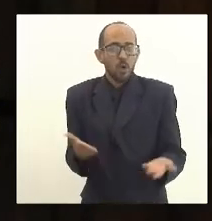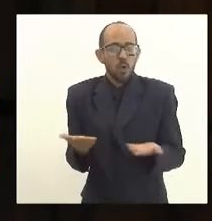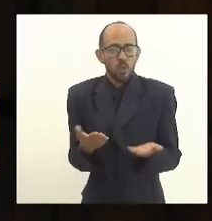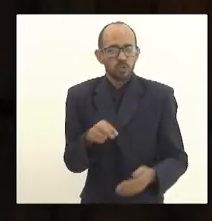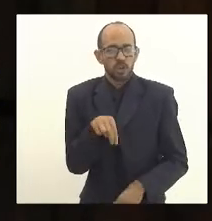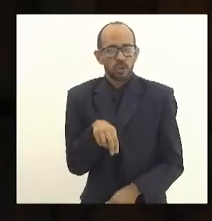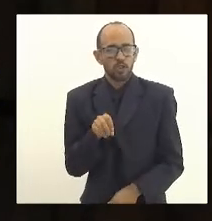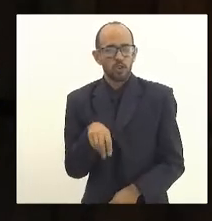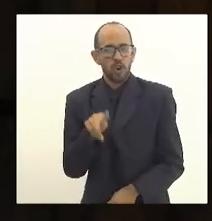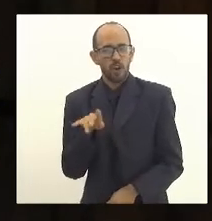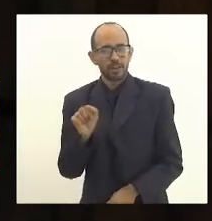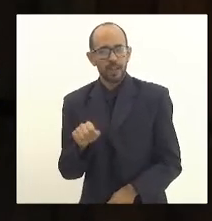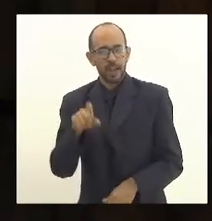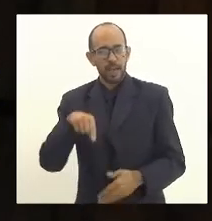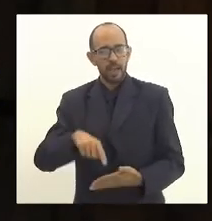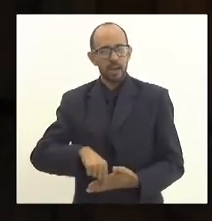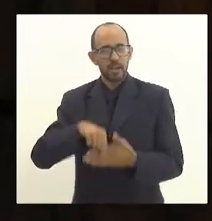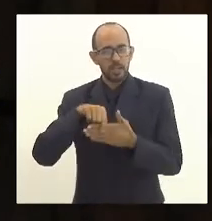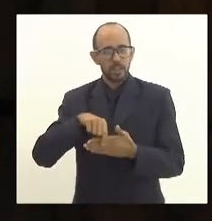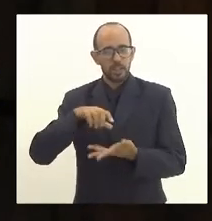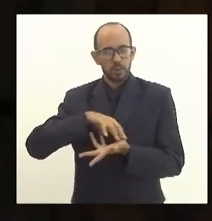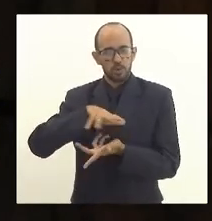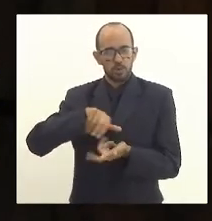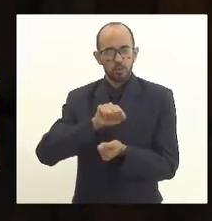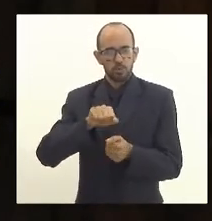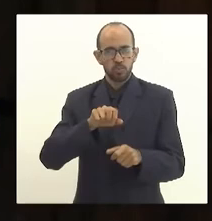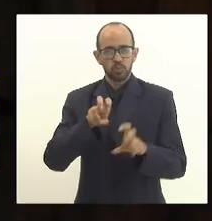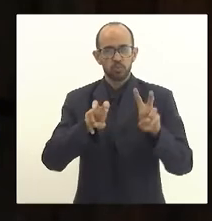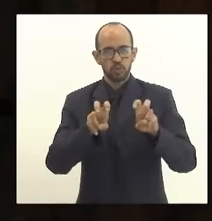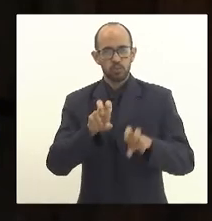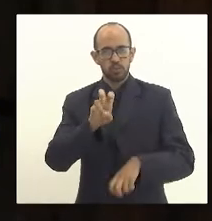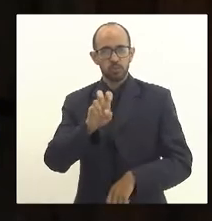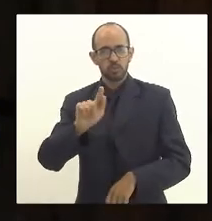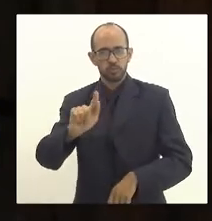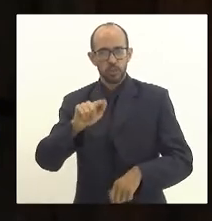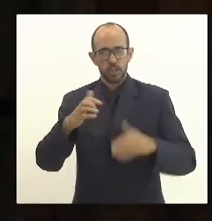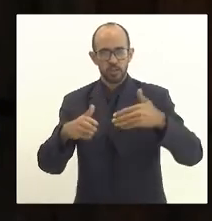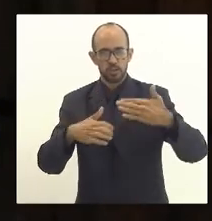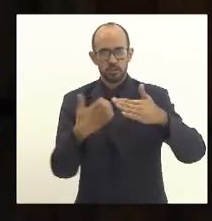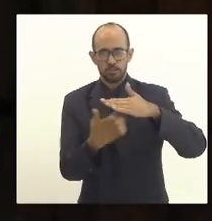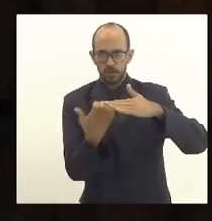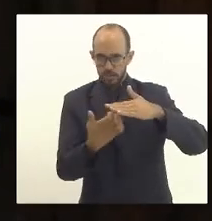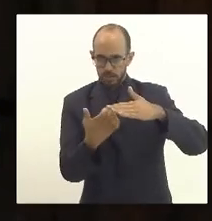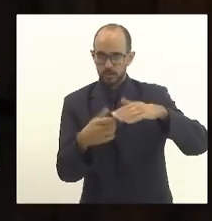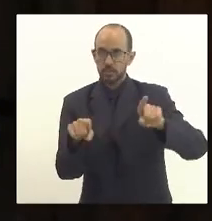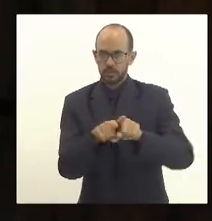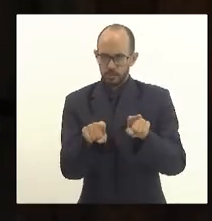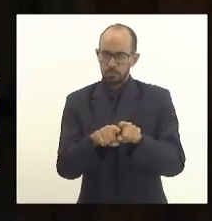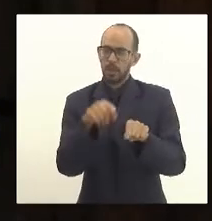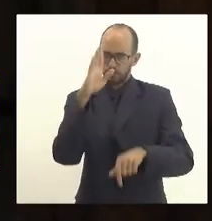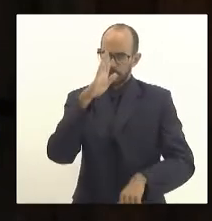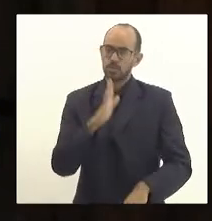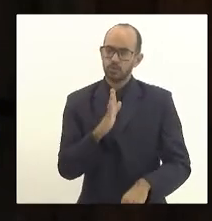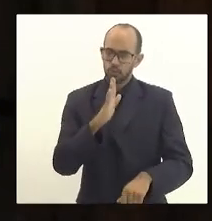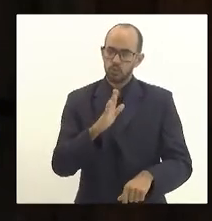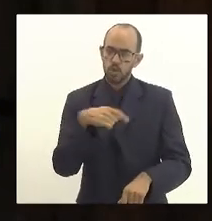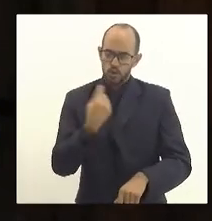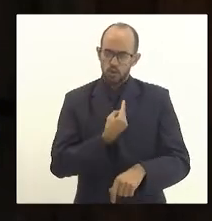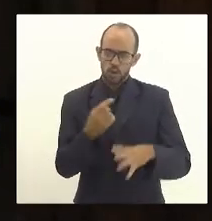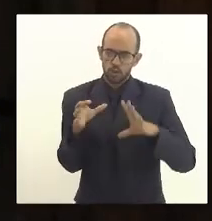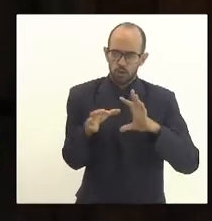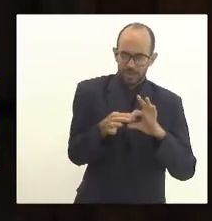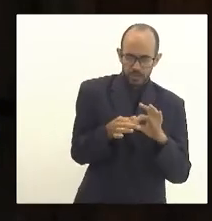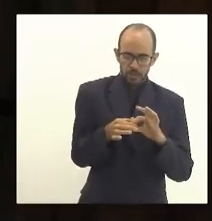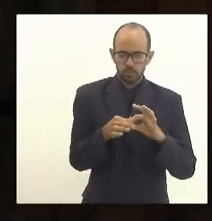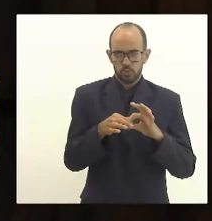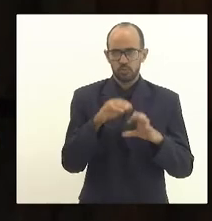no mundo no que diz respeito a 5G para empresas e também é líder no Brasil. Nós conectamos, por exemplo,